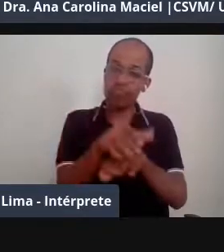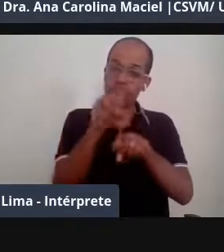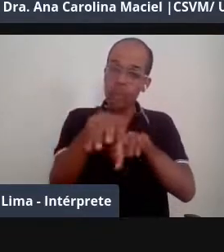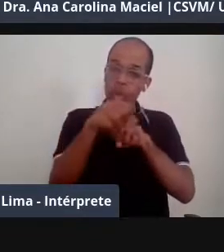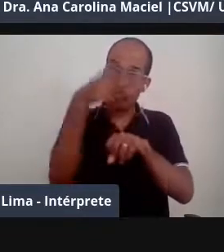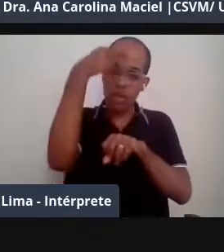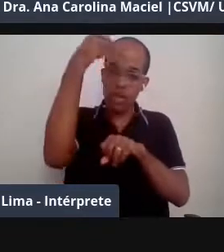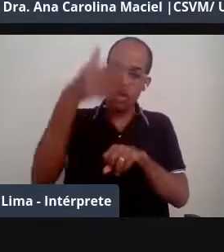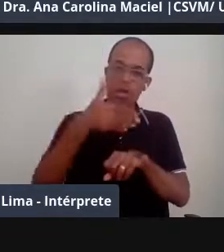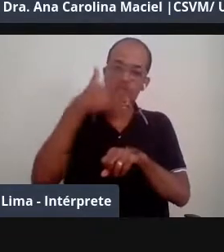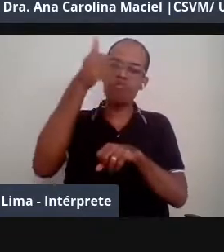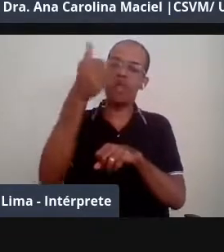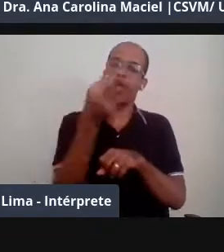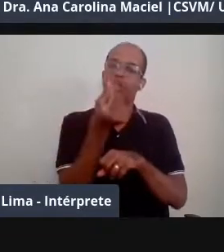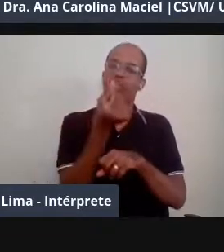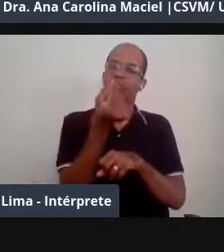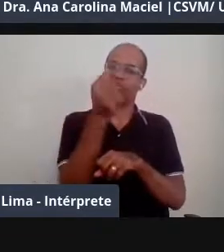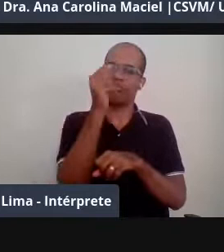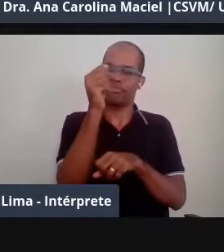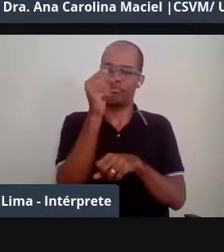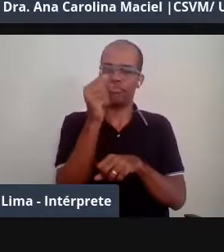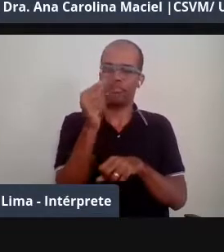país.